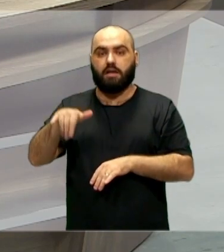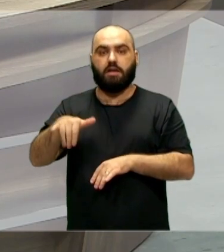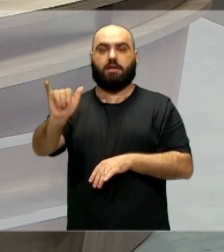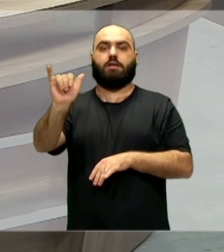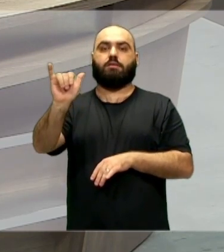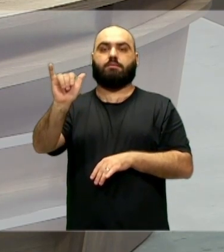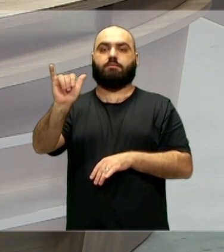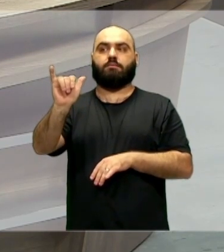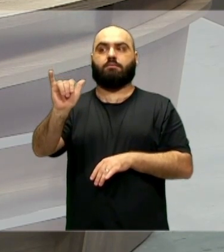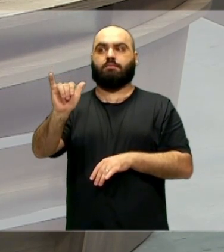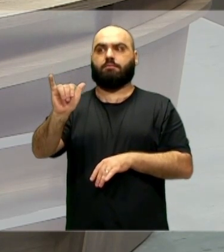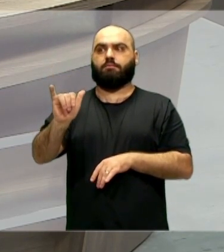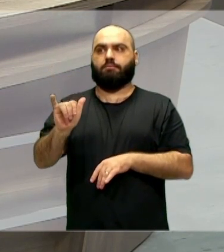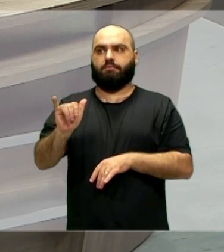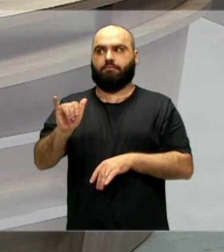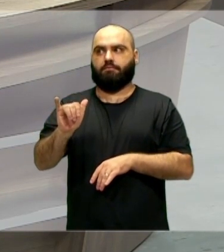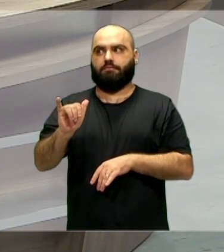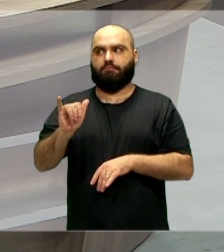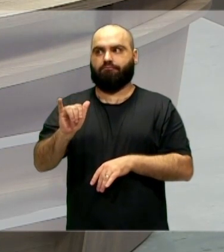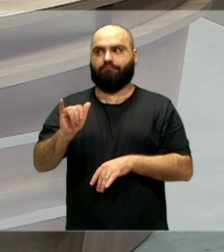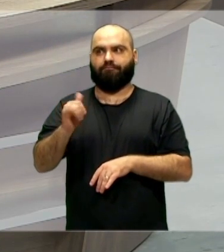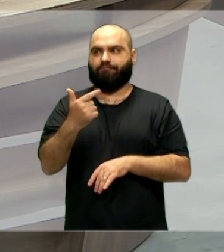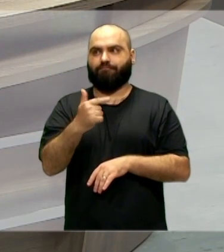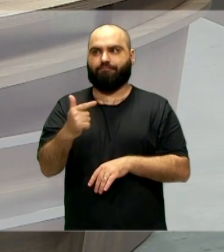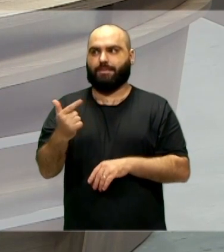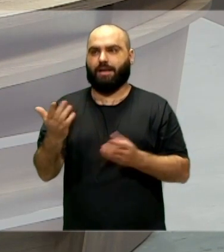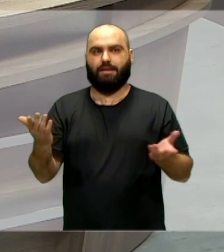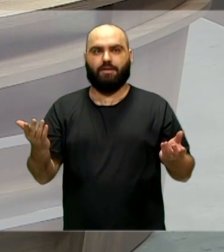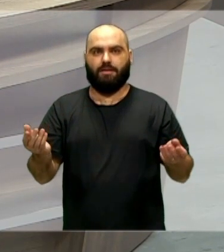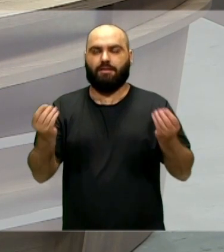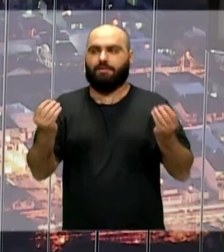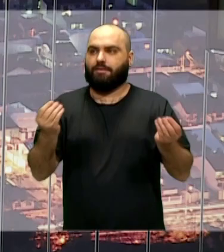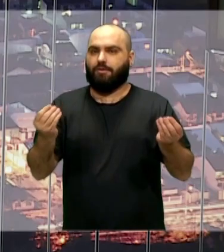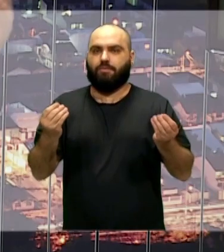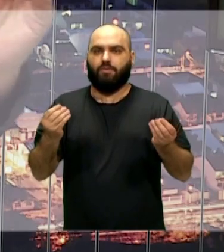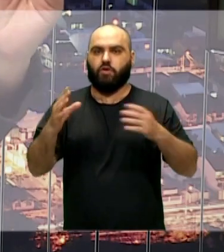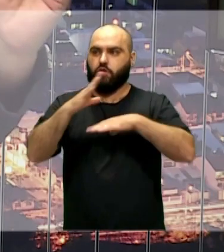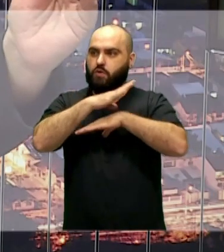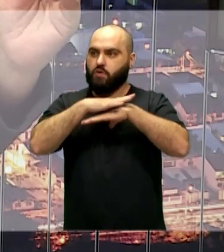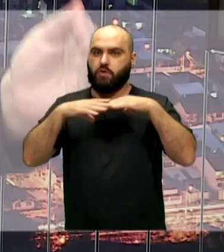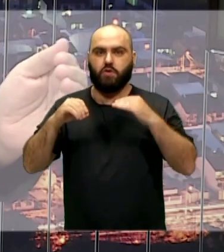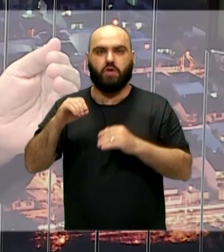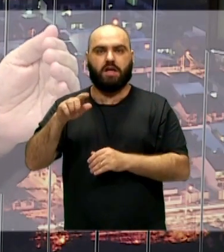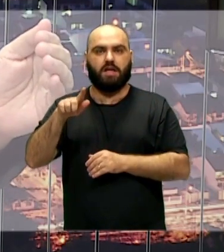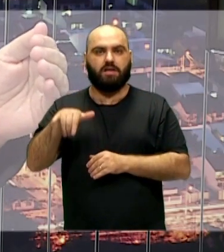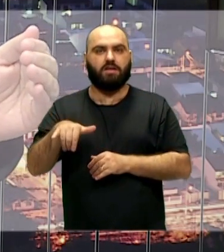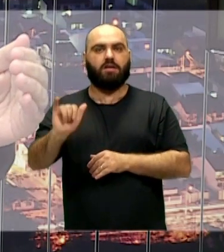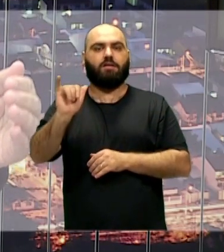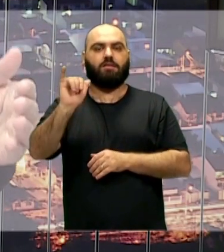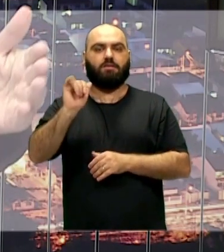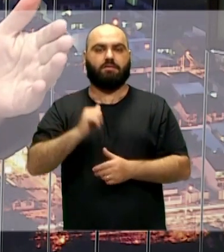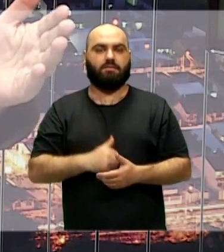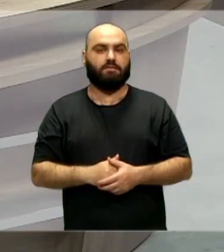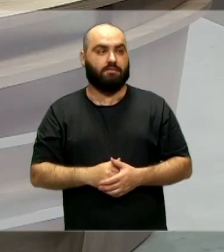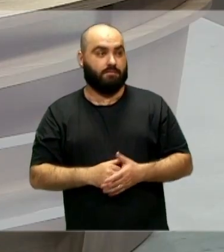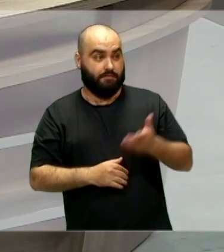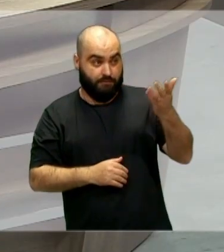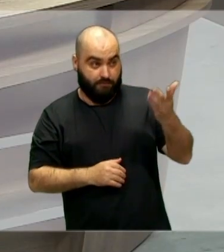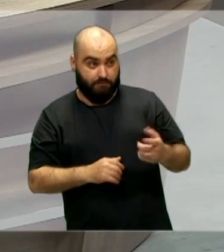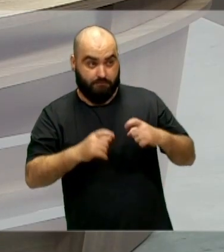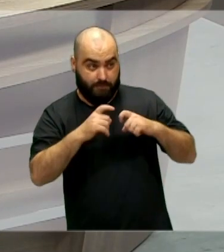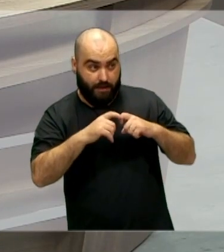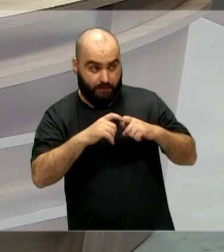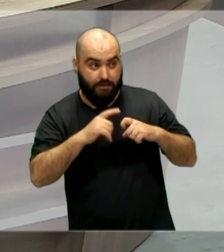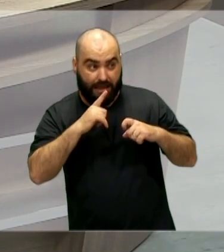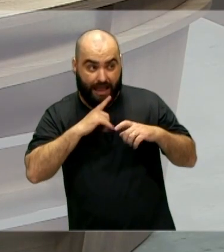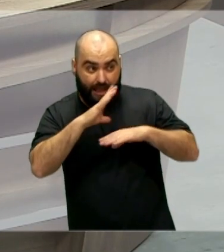existiu e é uma falácia, né? Então, eu queria, assim, do teu ponto de vista médico, pode existir uma